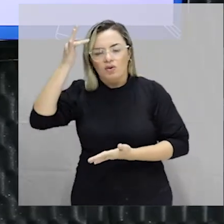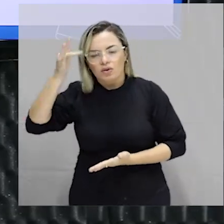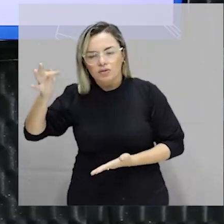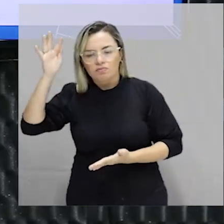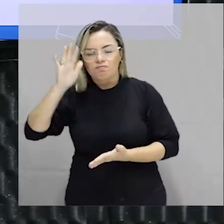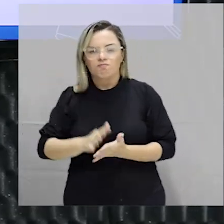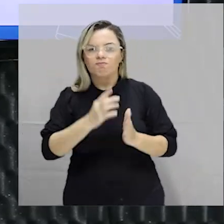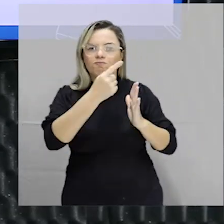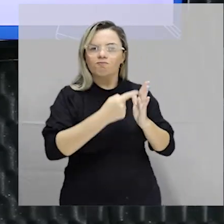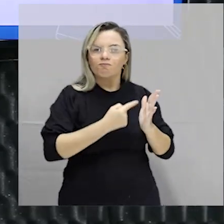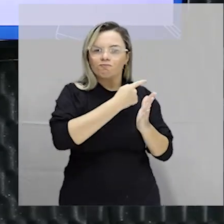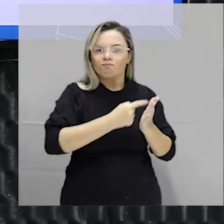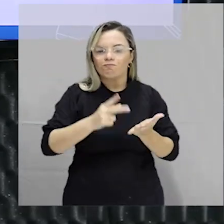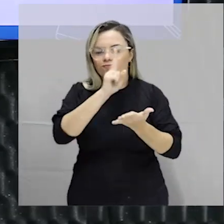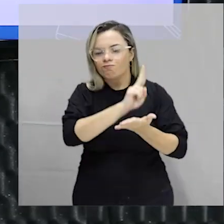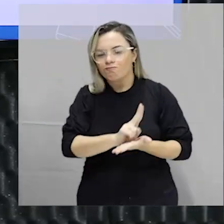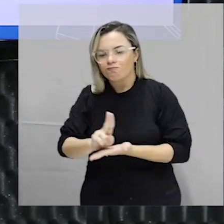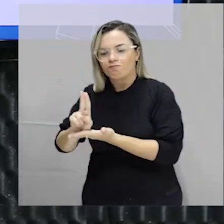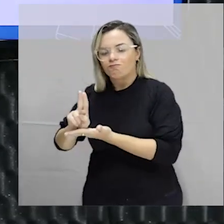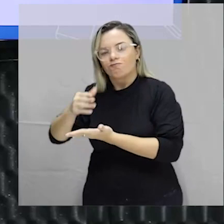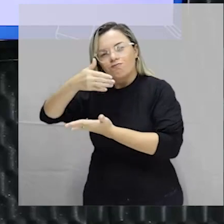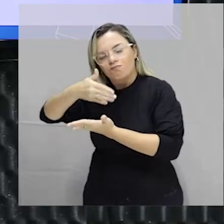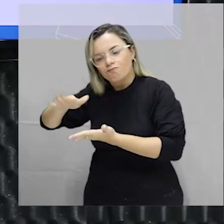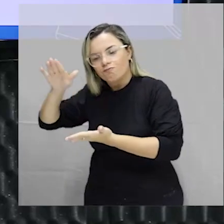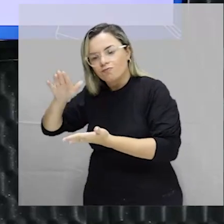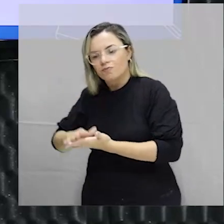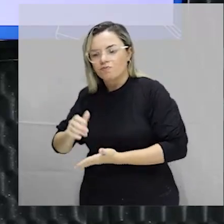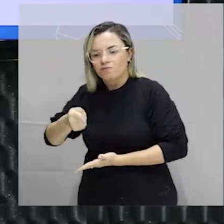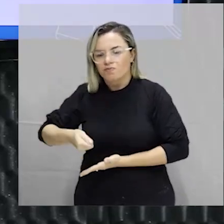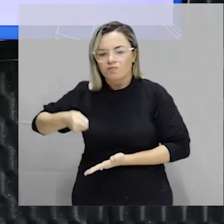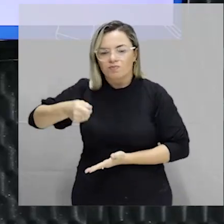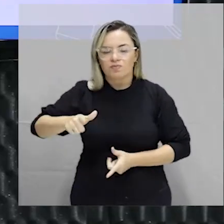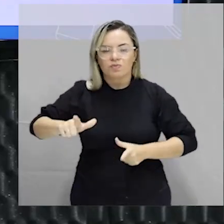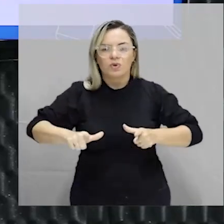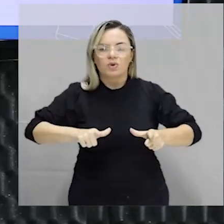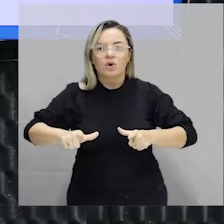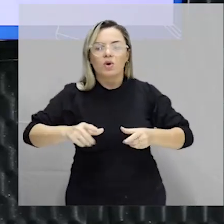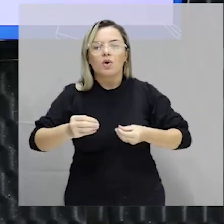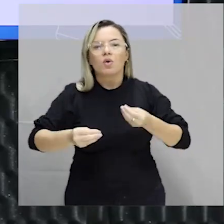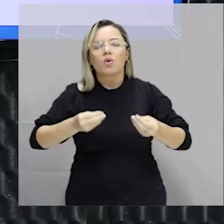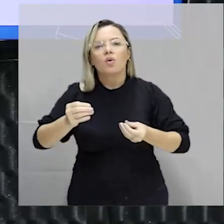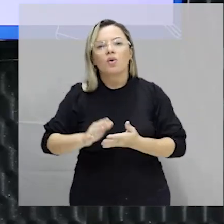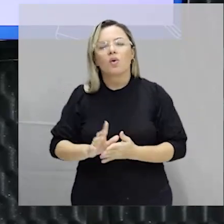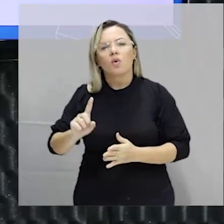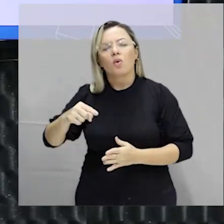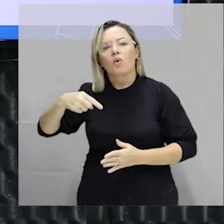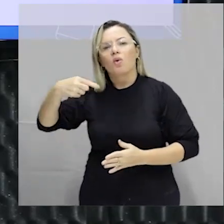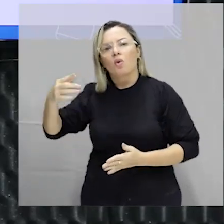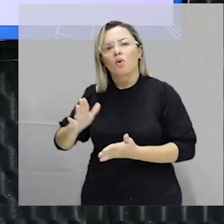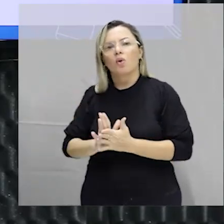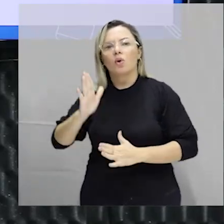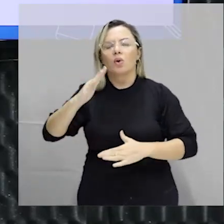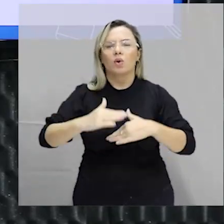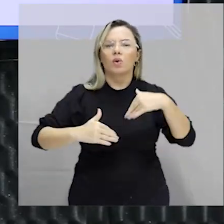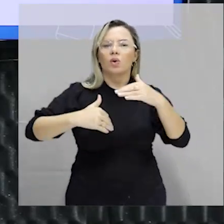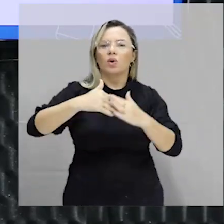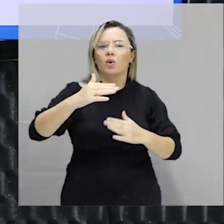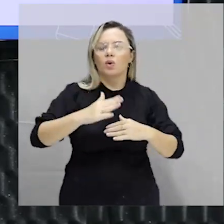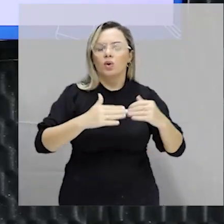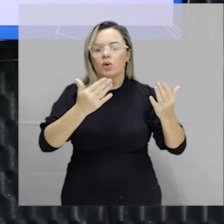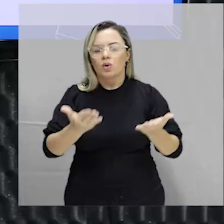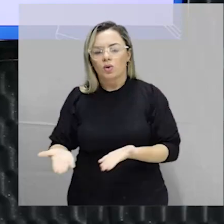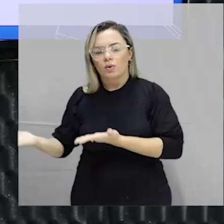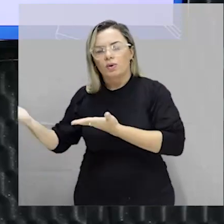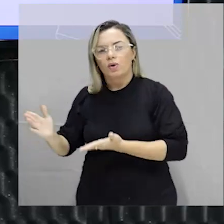foi vetado nas universidades, o que obrigou ele a trabalhar com outra função, em outra profissão. Ele começou a trabalhar